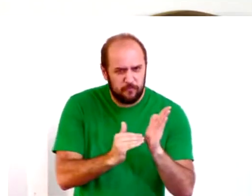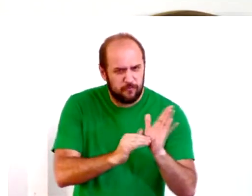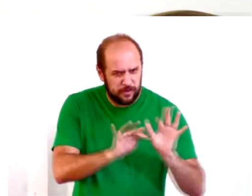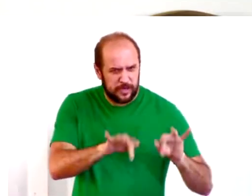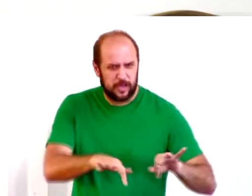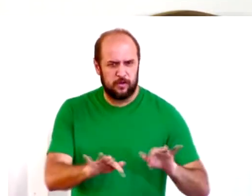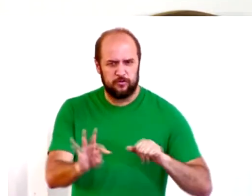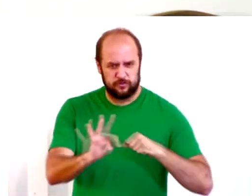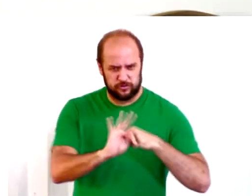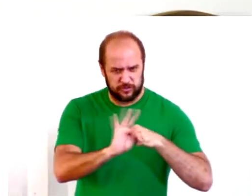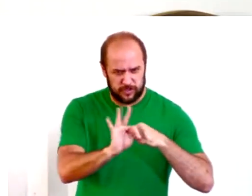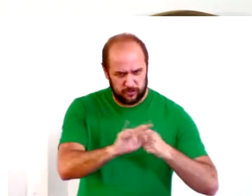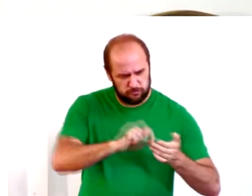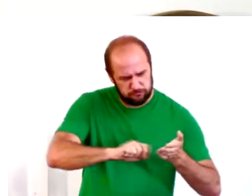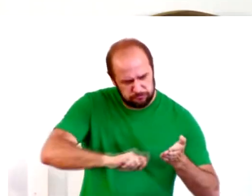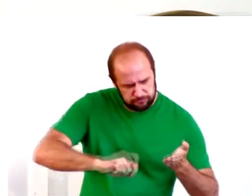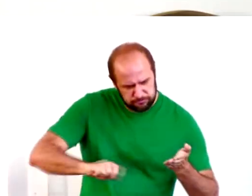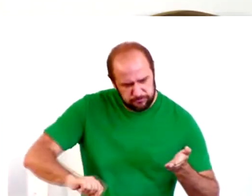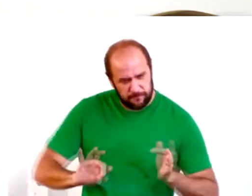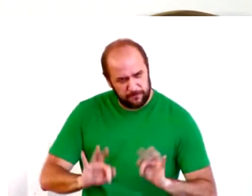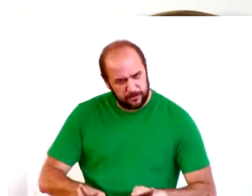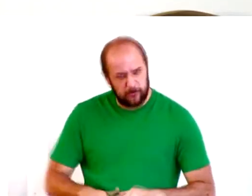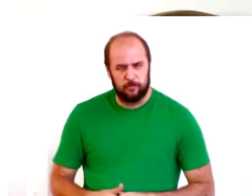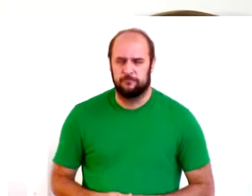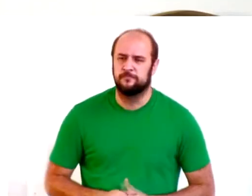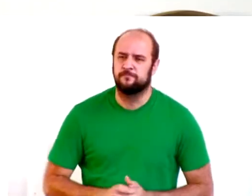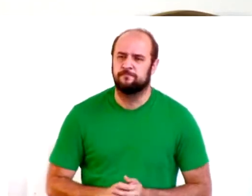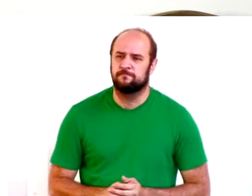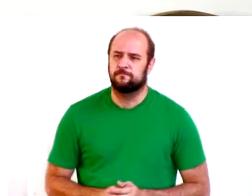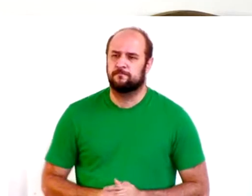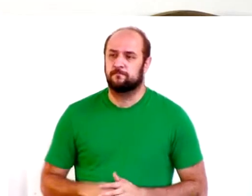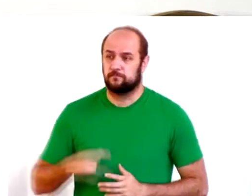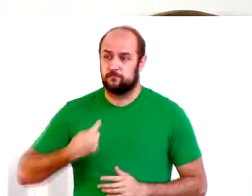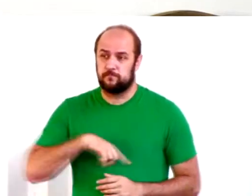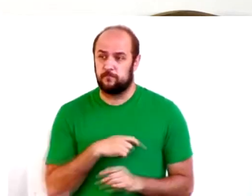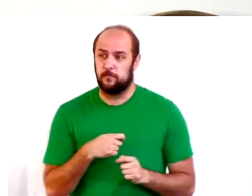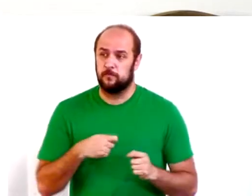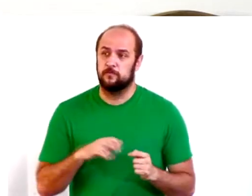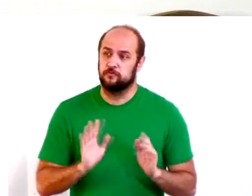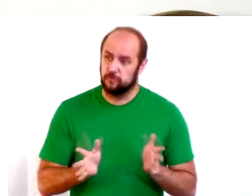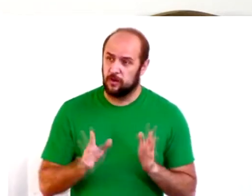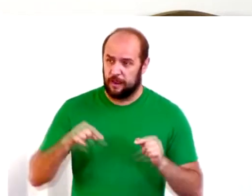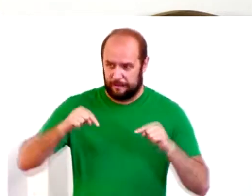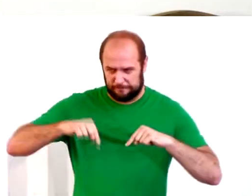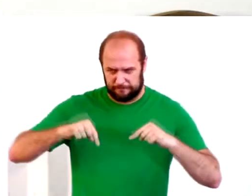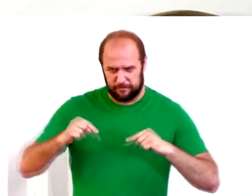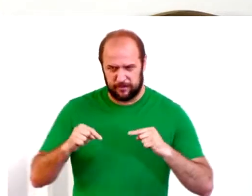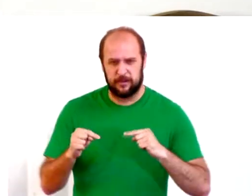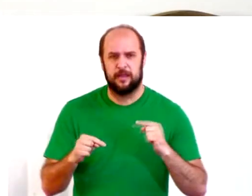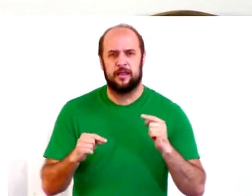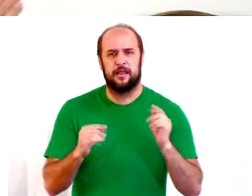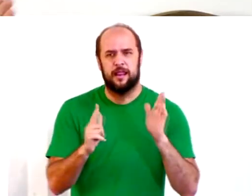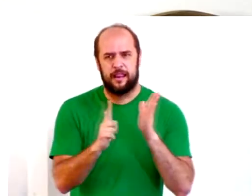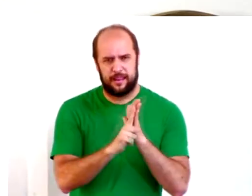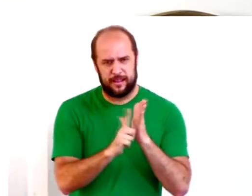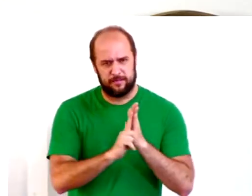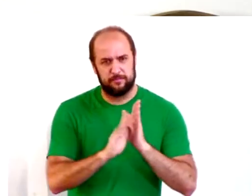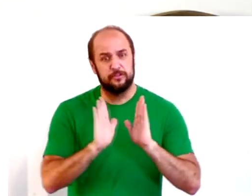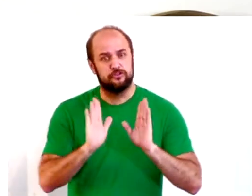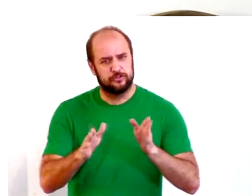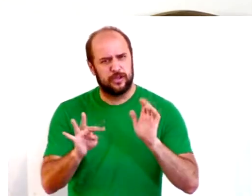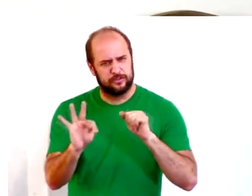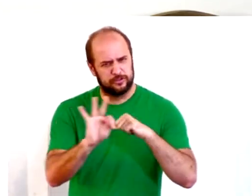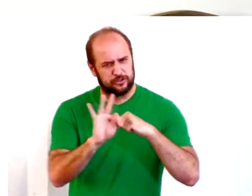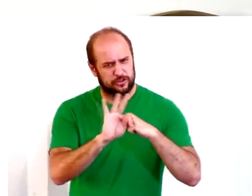de Tiago. Como nós pregamos expositivamente, então significa que aqui na Igreja da Lapa nós já estudamos todo o livro de